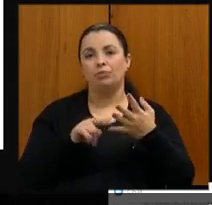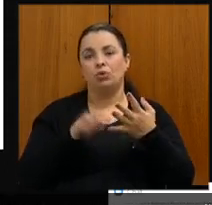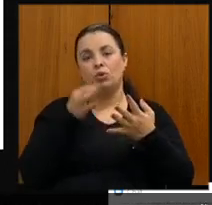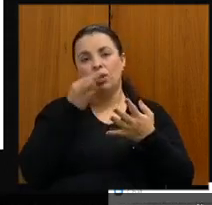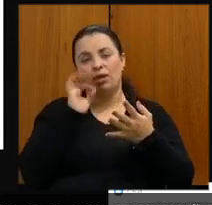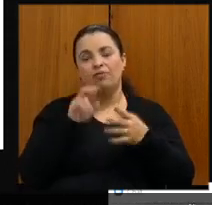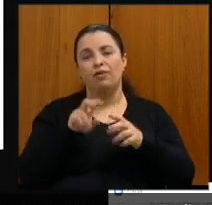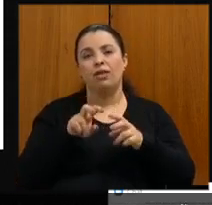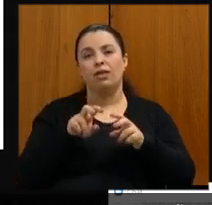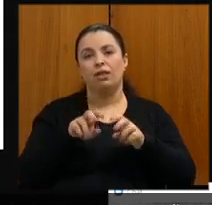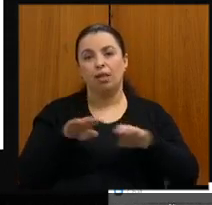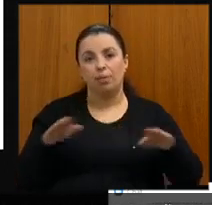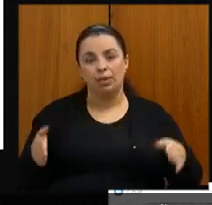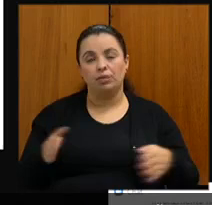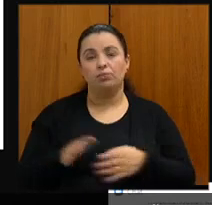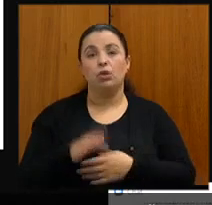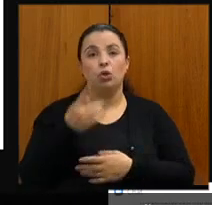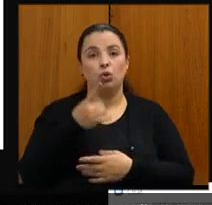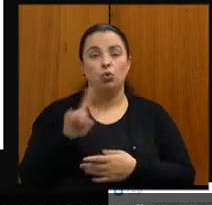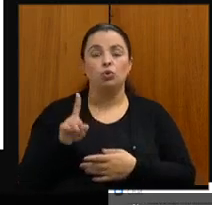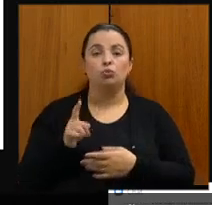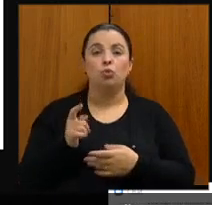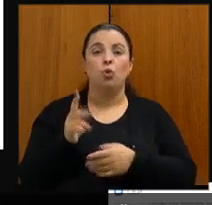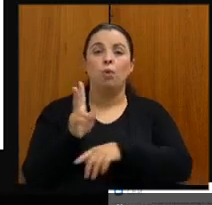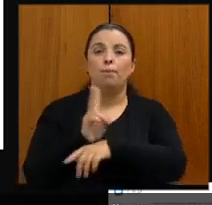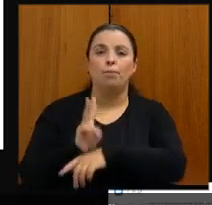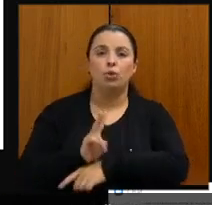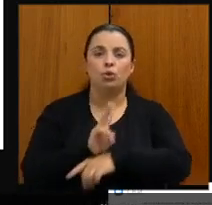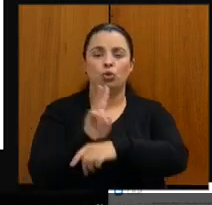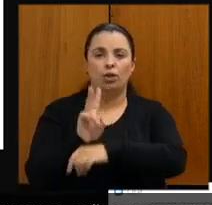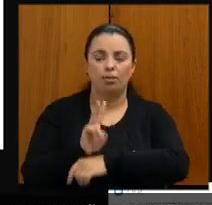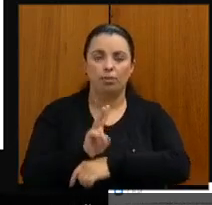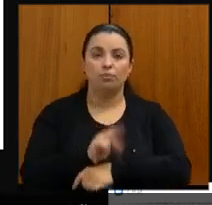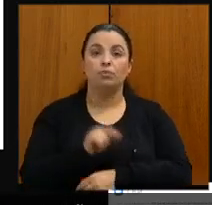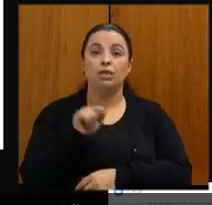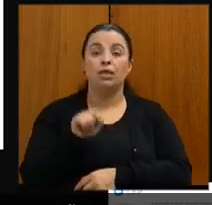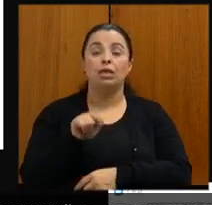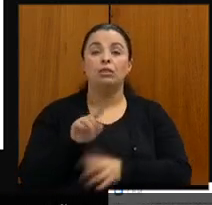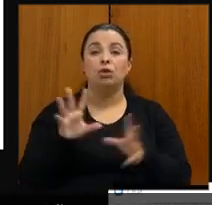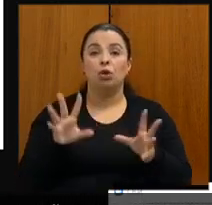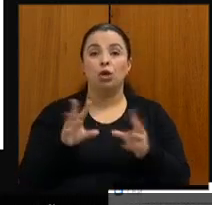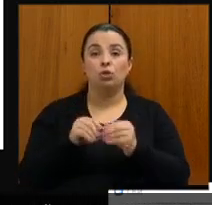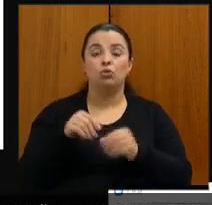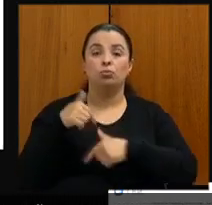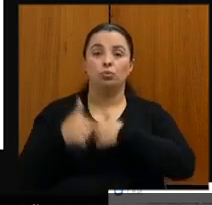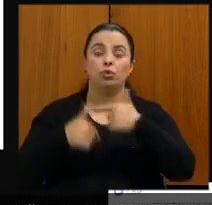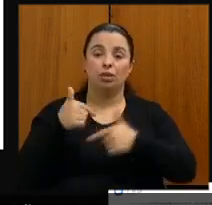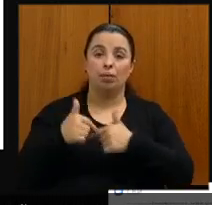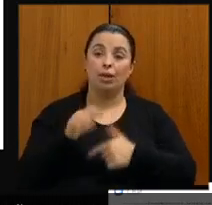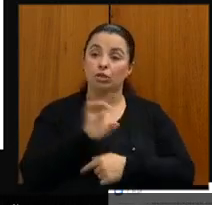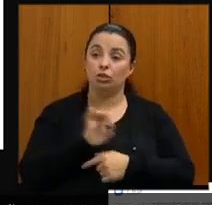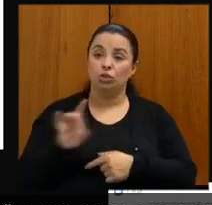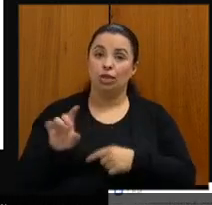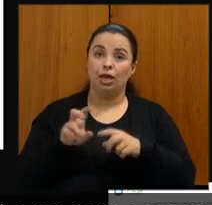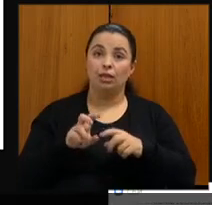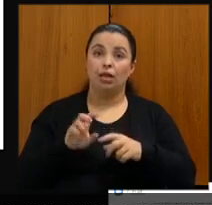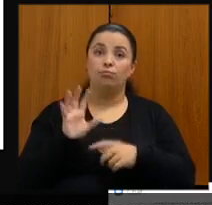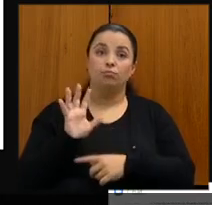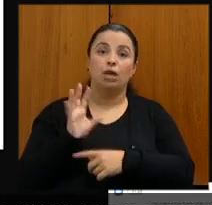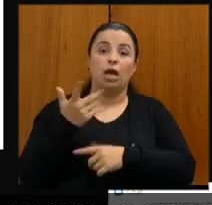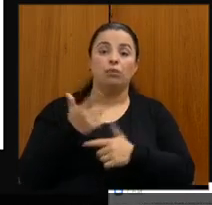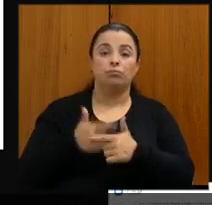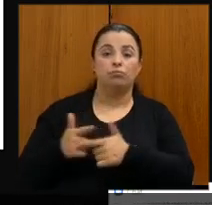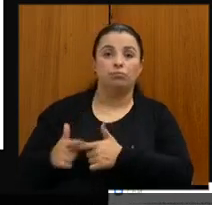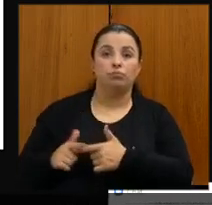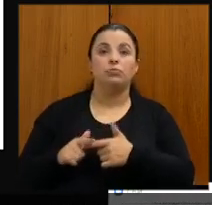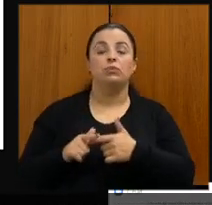e por fim o monitoramento Esse é o Esse é um resumo do fluxo de cada caso dentro da mesa próximo